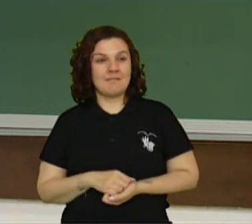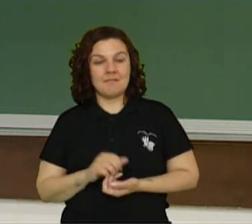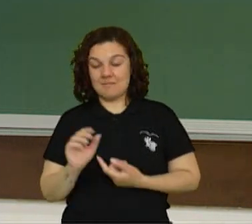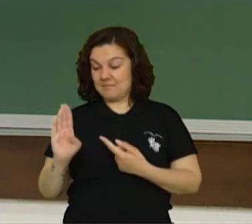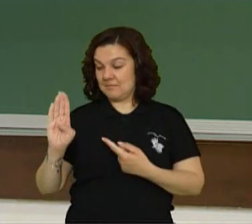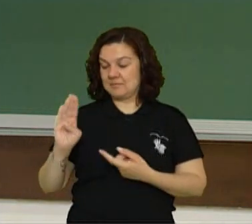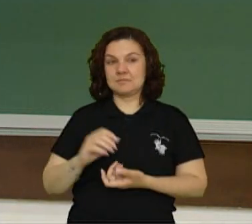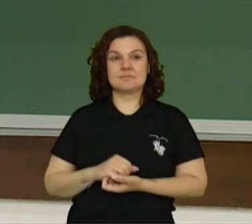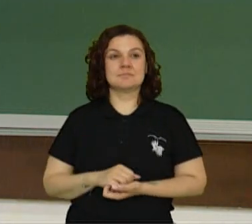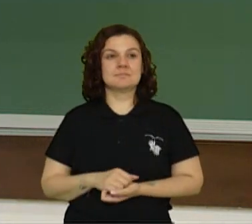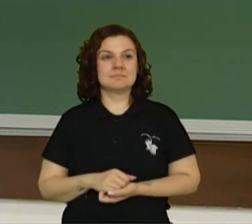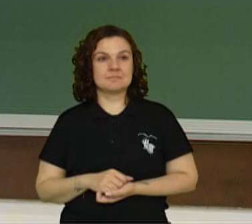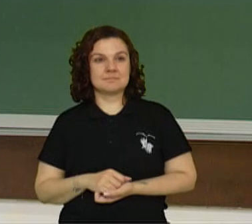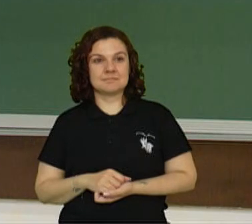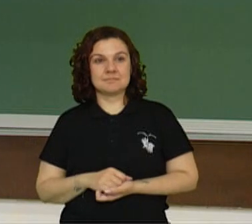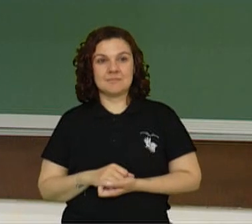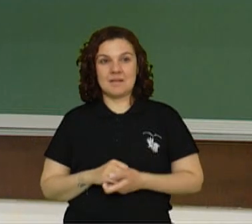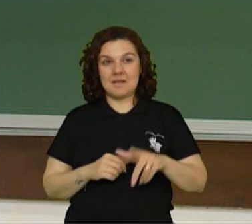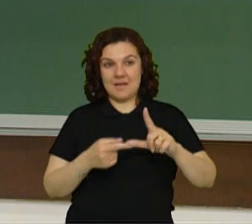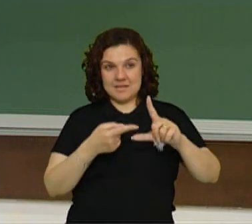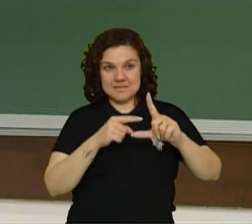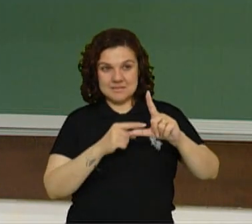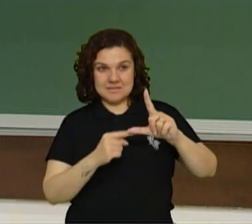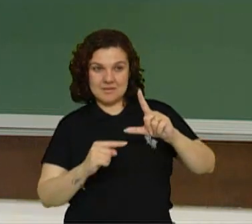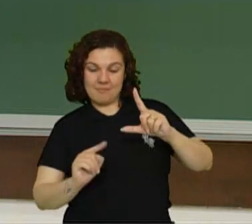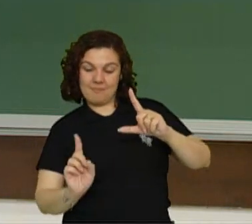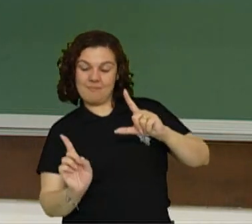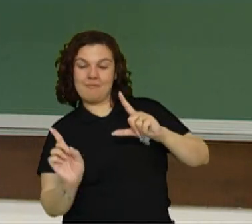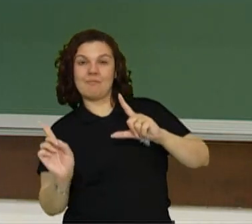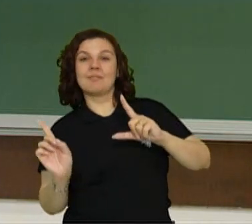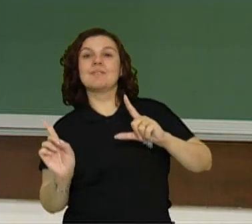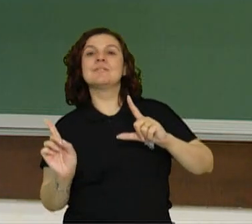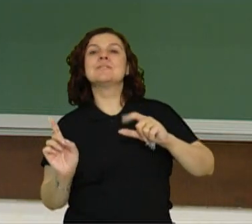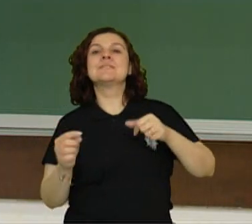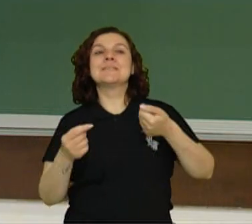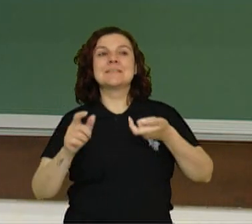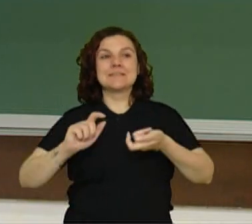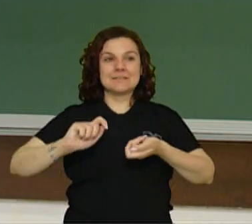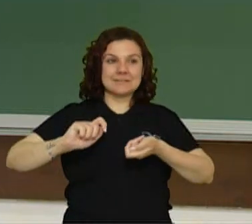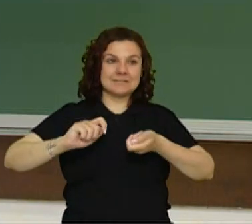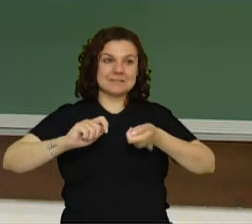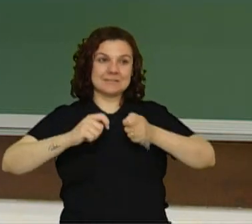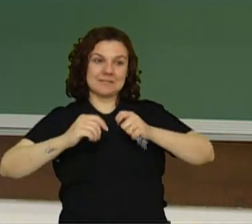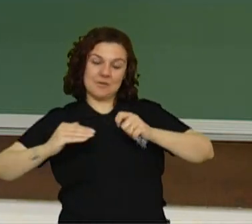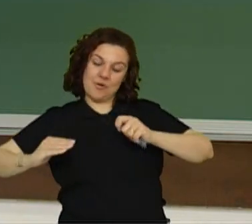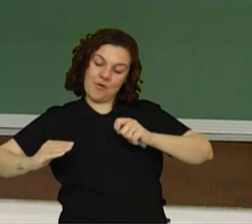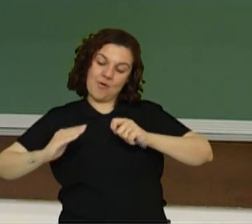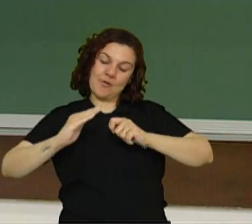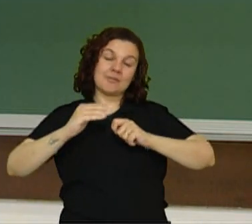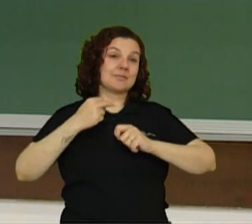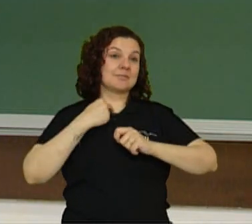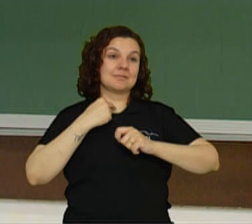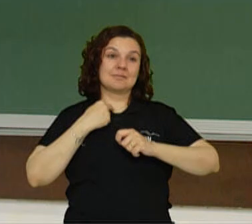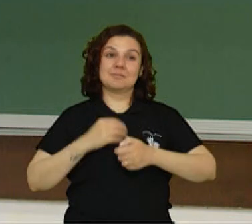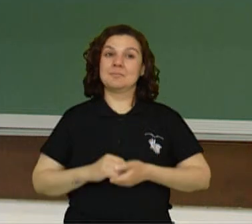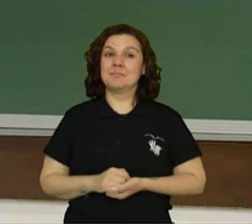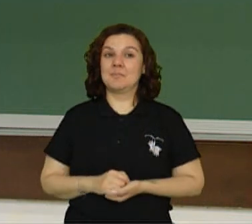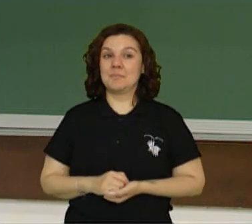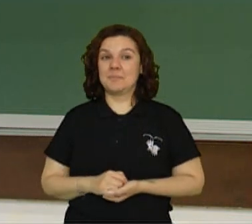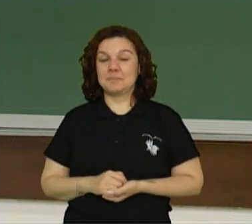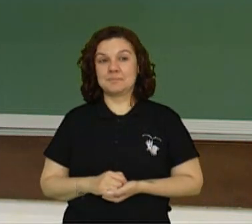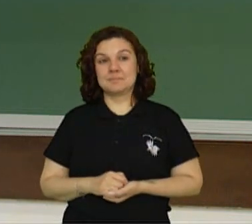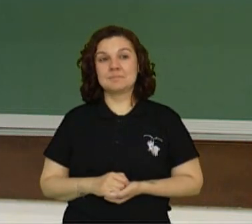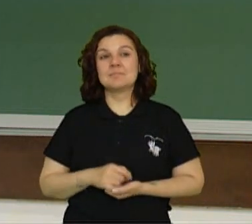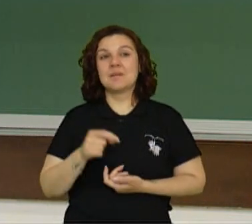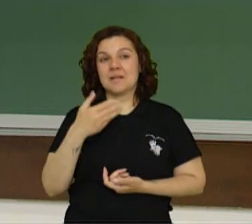Letra B. Para fazer essa volta, eu teria que cortar a ripa aqui.